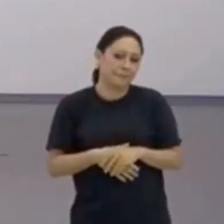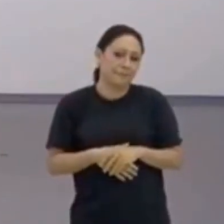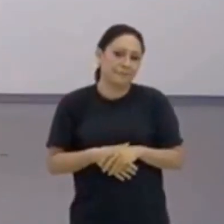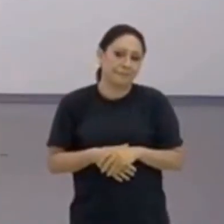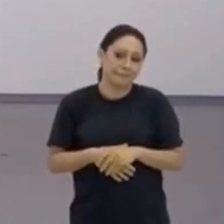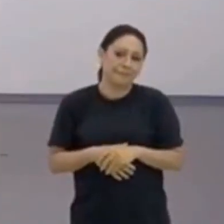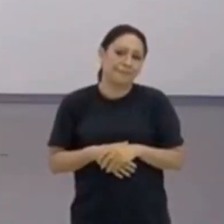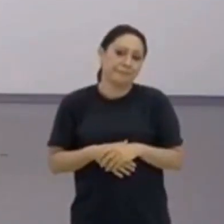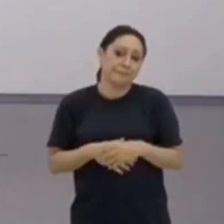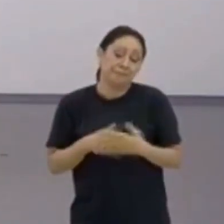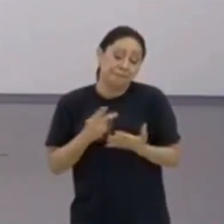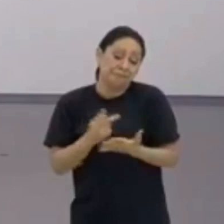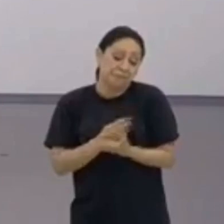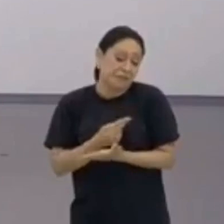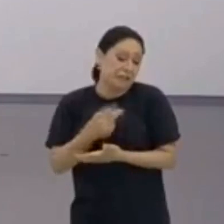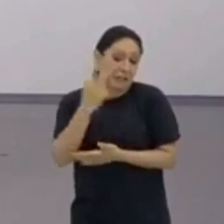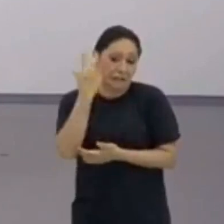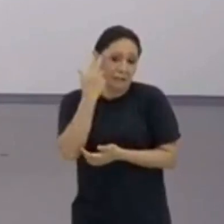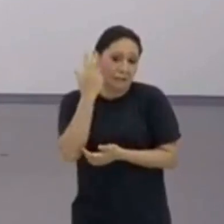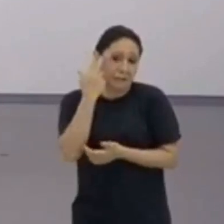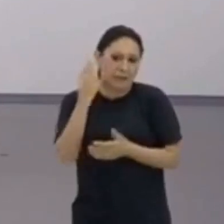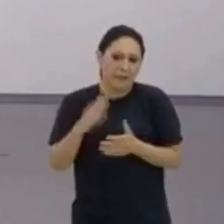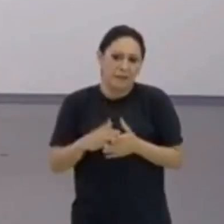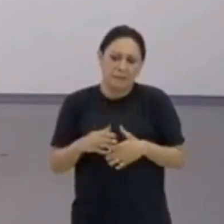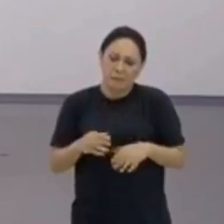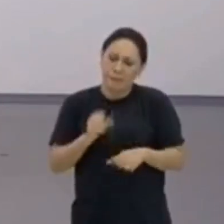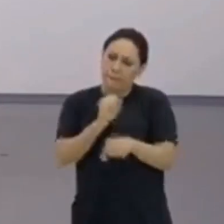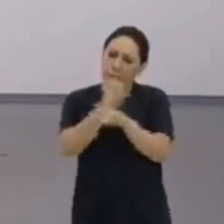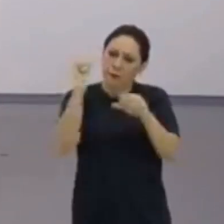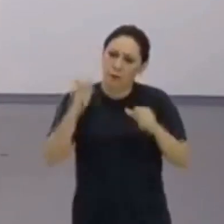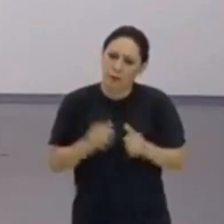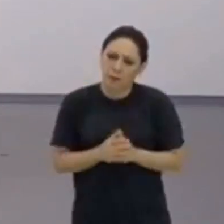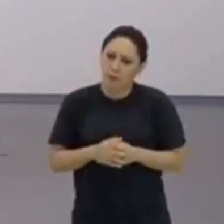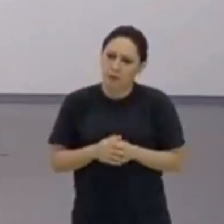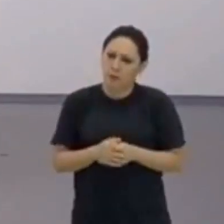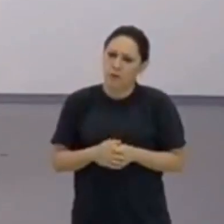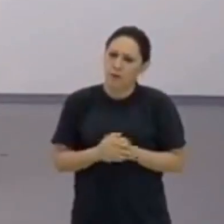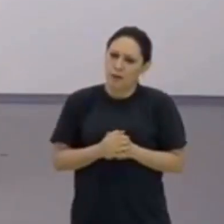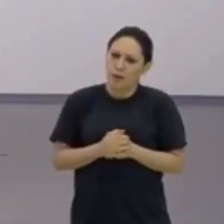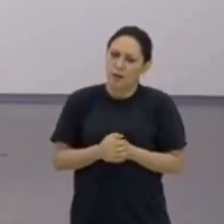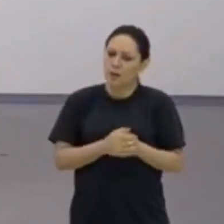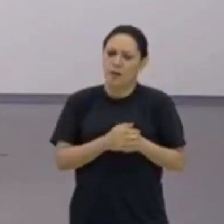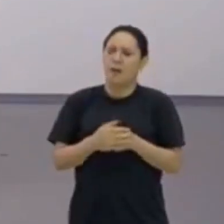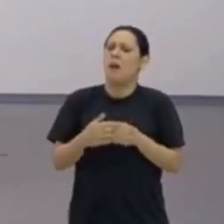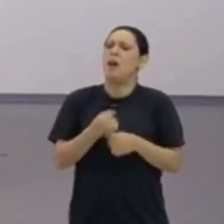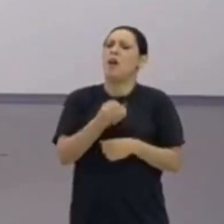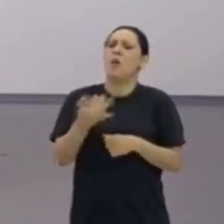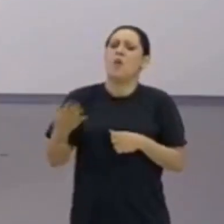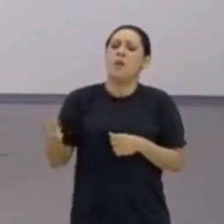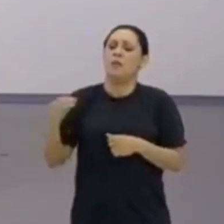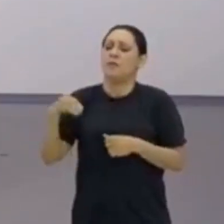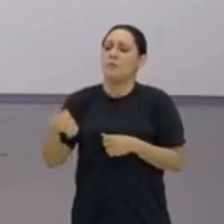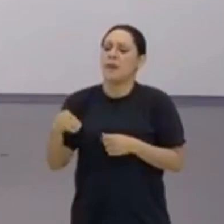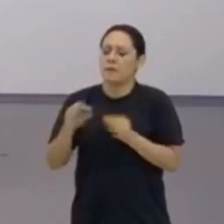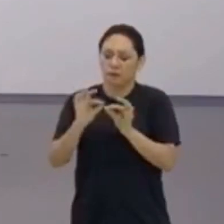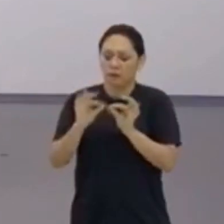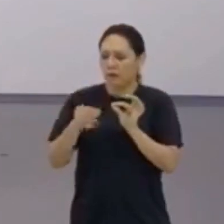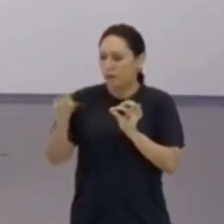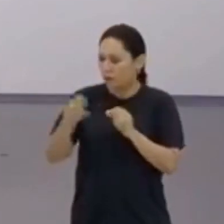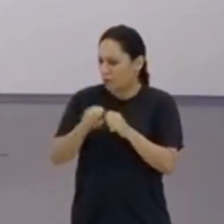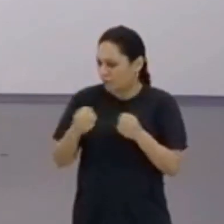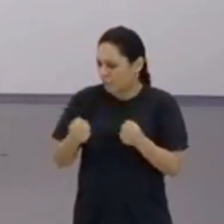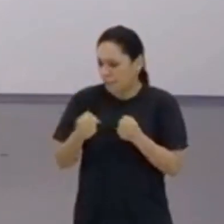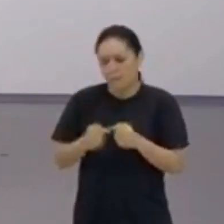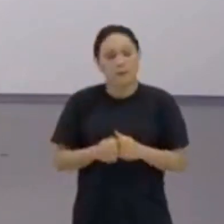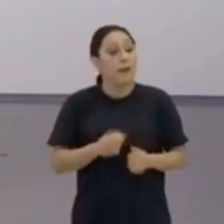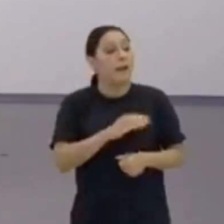Acontece, né? Tudo bem, amor? Acontece, não, a minha unha. Para com isso, quantos metros de unha tu quebraste? Aí é claro, Fernando, claro que a mulher vai ficar